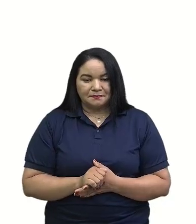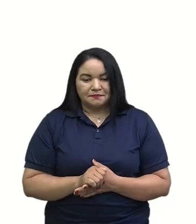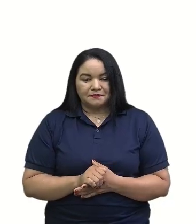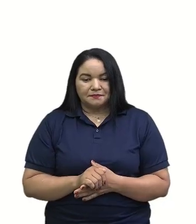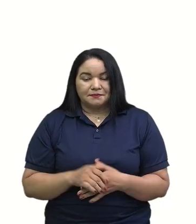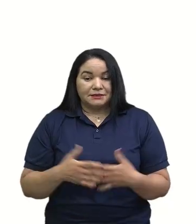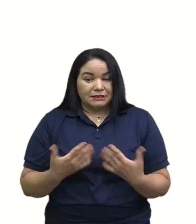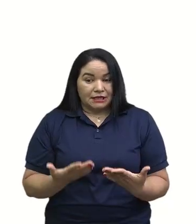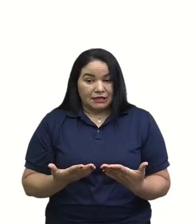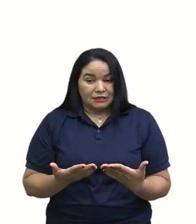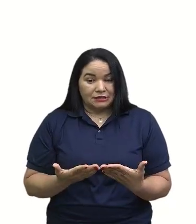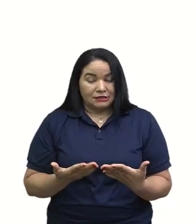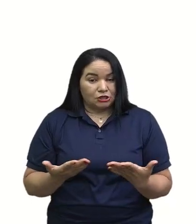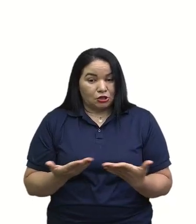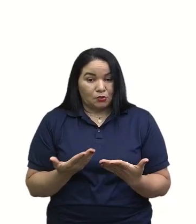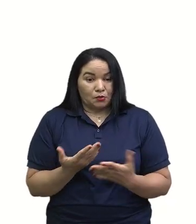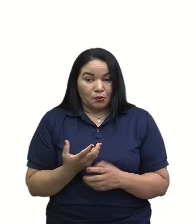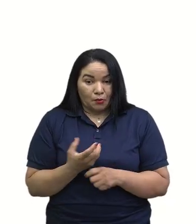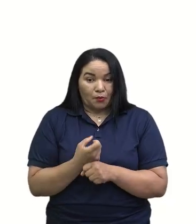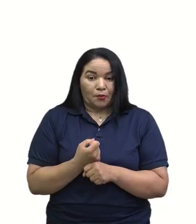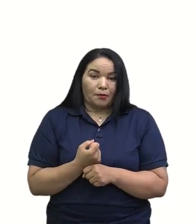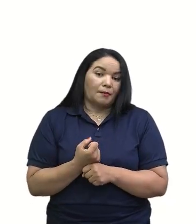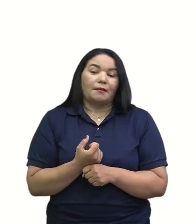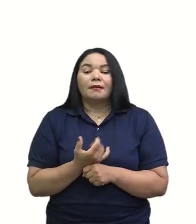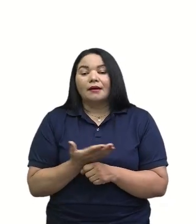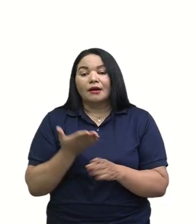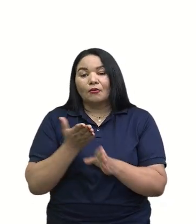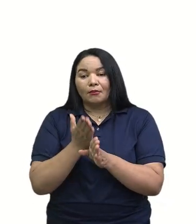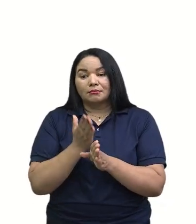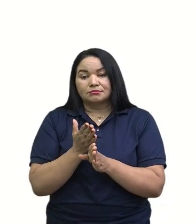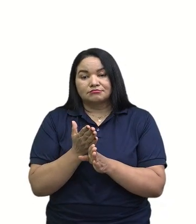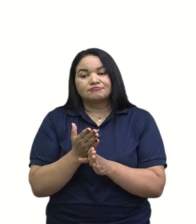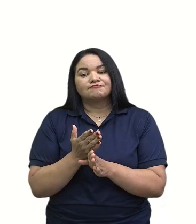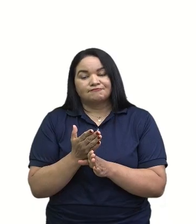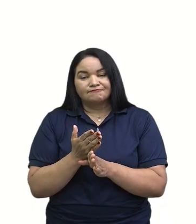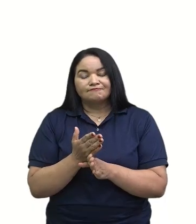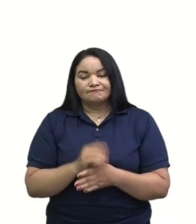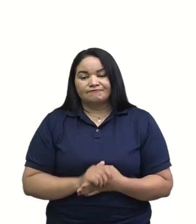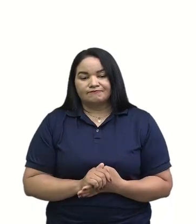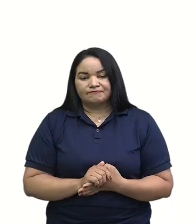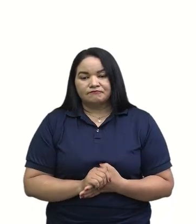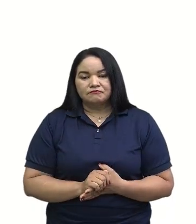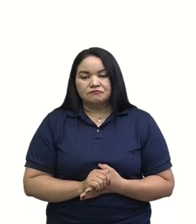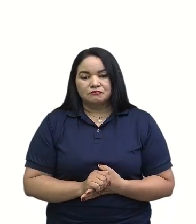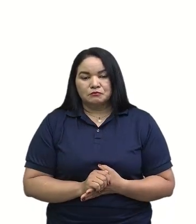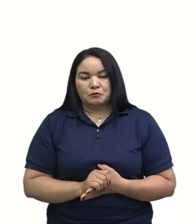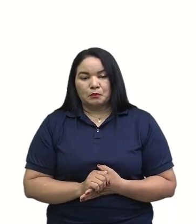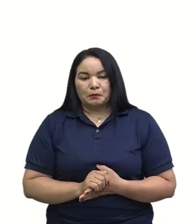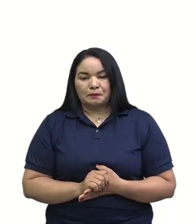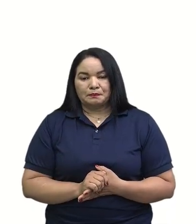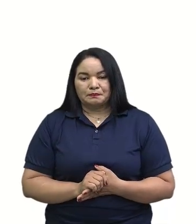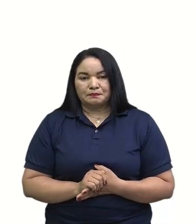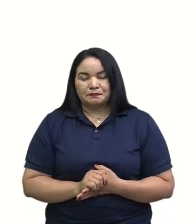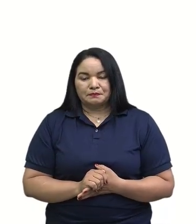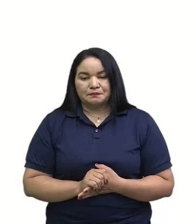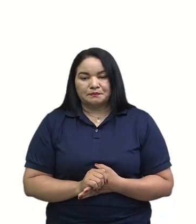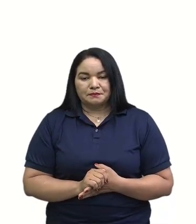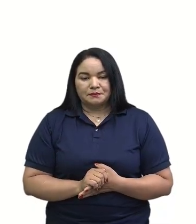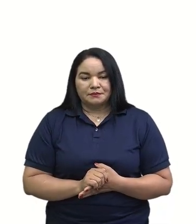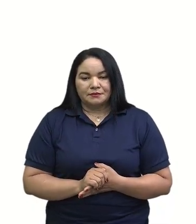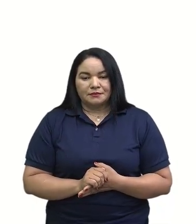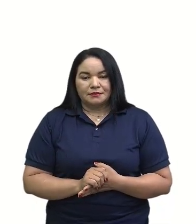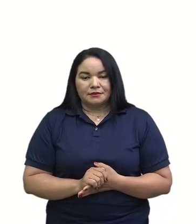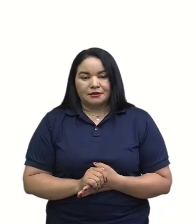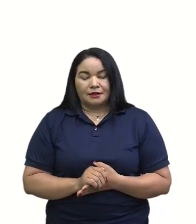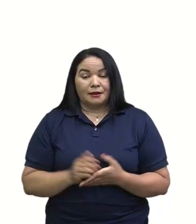é a gente fazer cálculo, resolver essa expressão, melhor, resolver esta equação, tudo bem? E aí nós